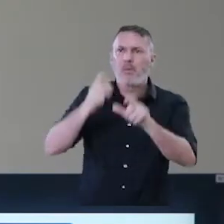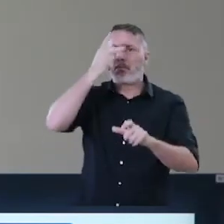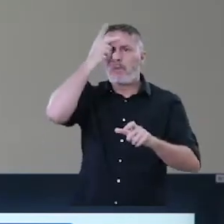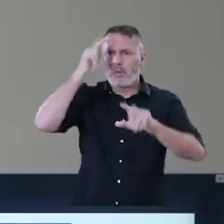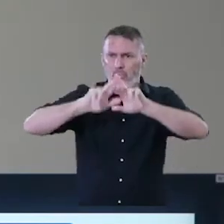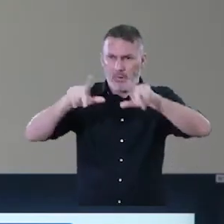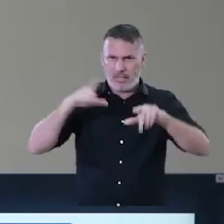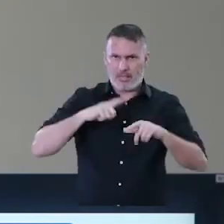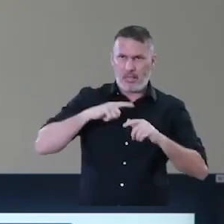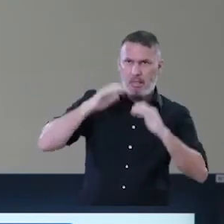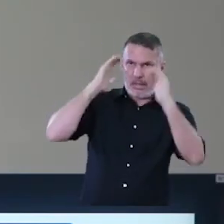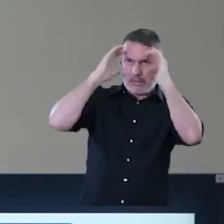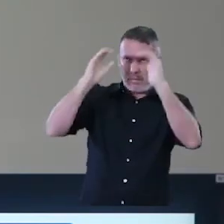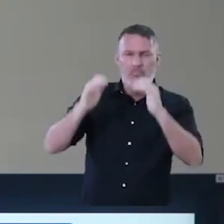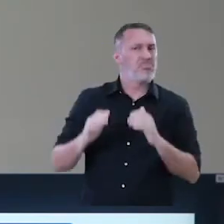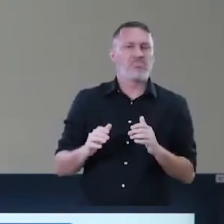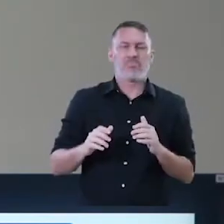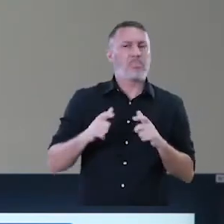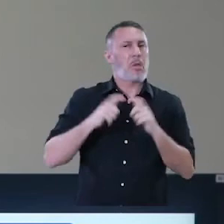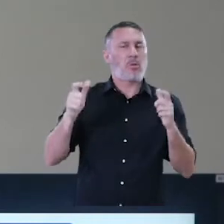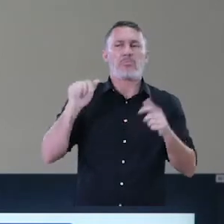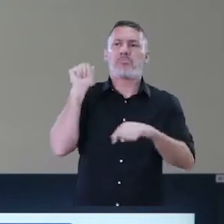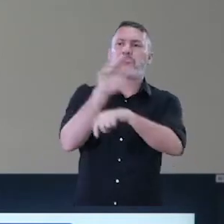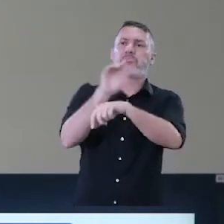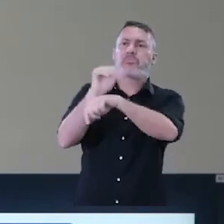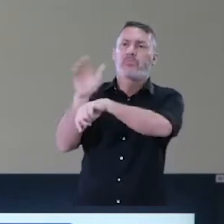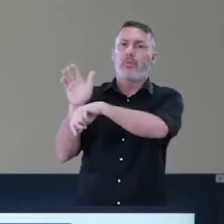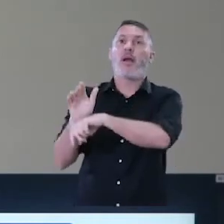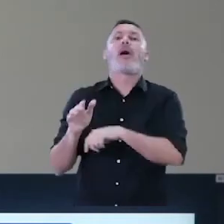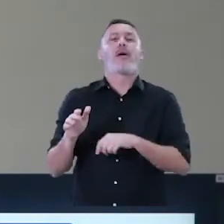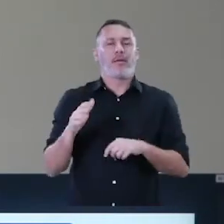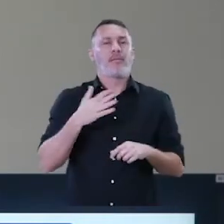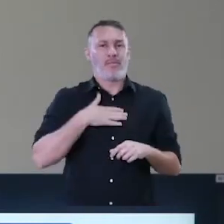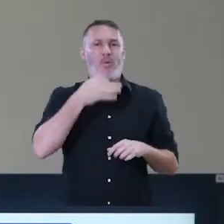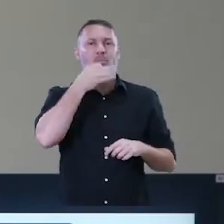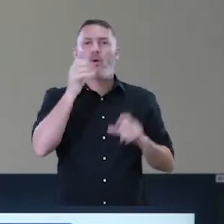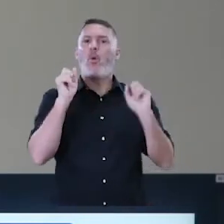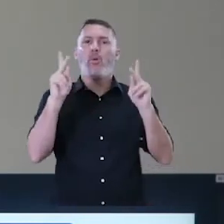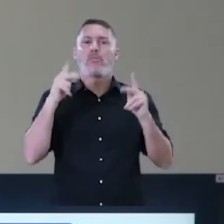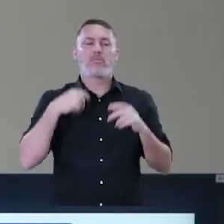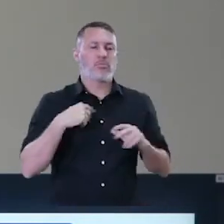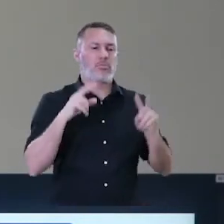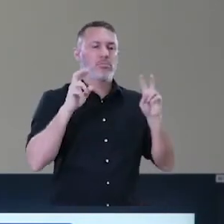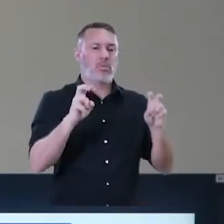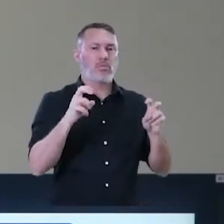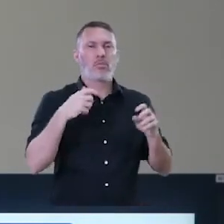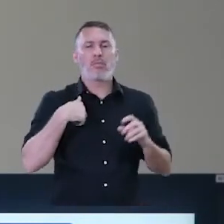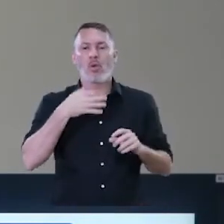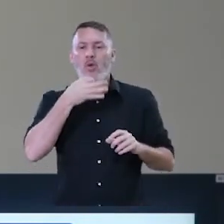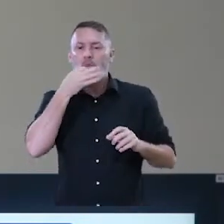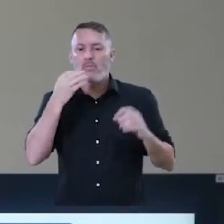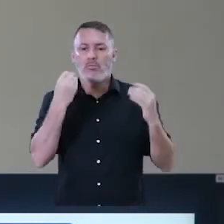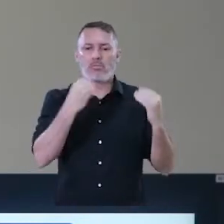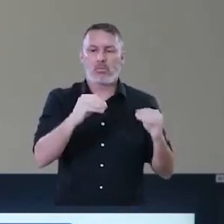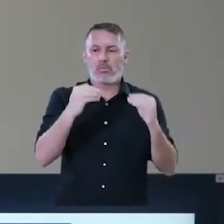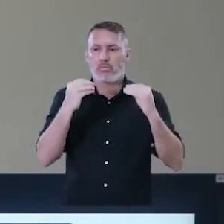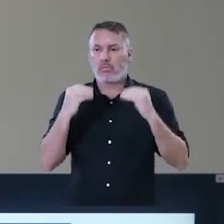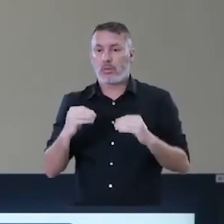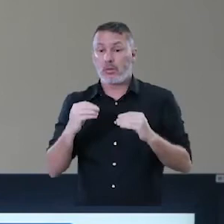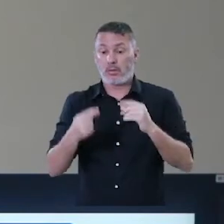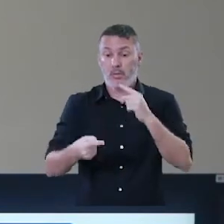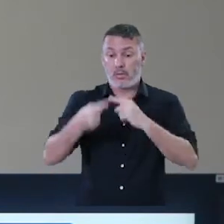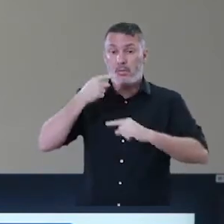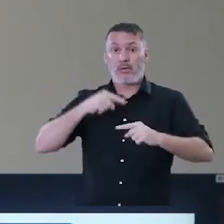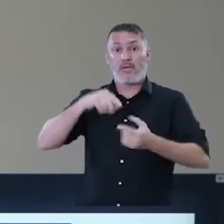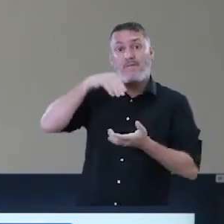um desrespeito à diversidade. Show! Eu apresento aqui o meu tema e a minha tese. Posteriormente,